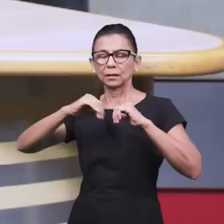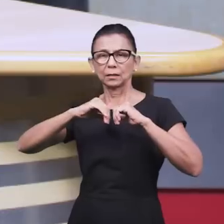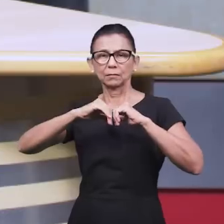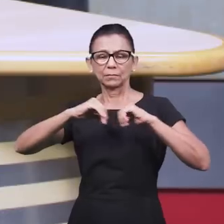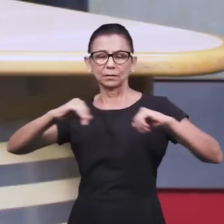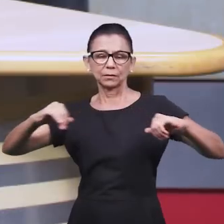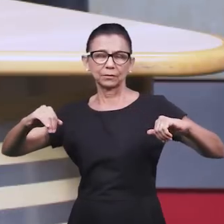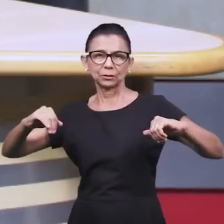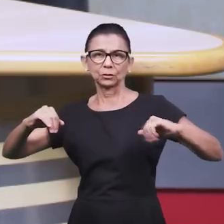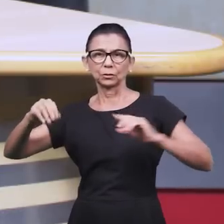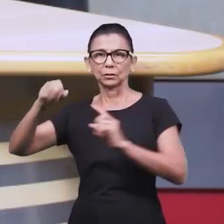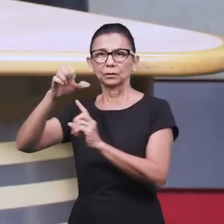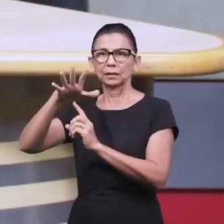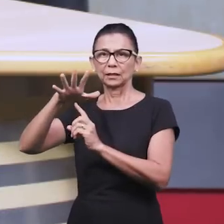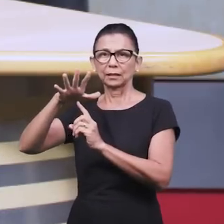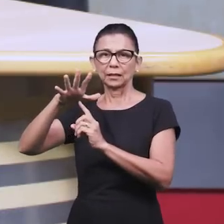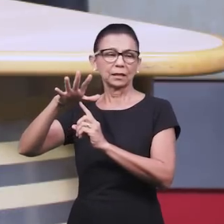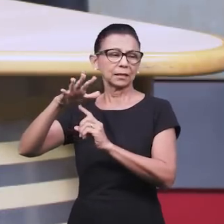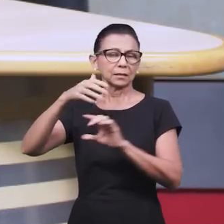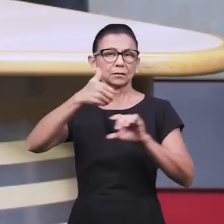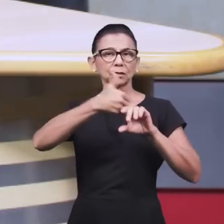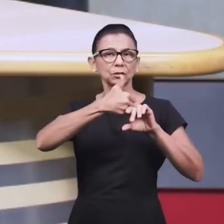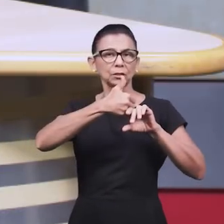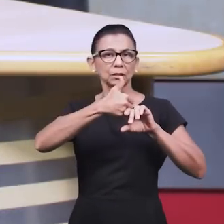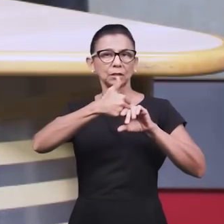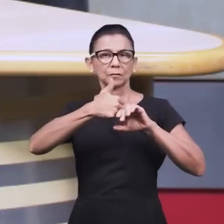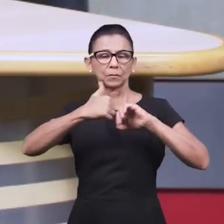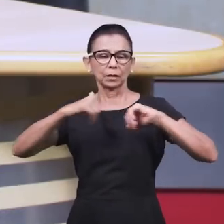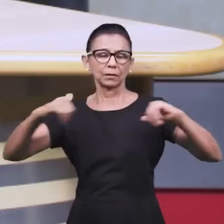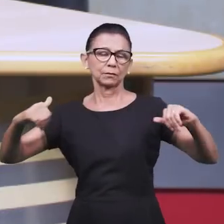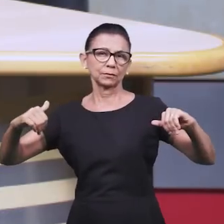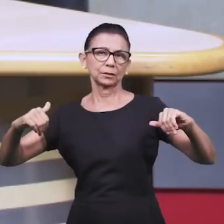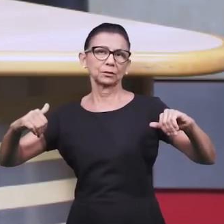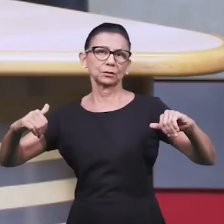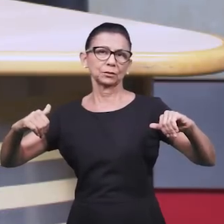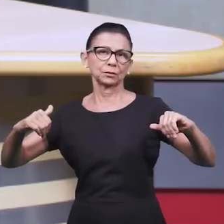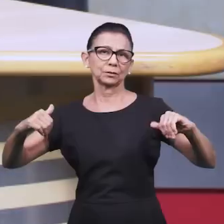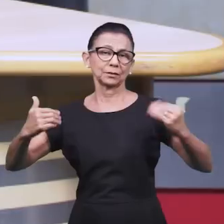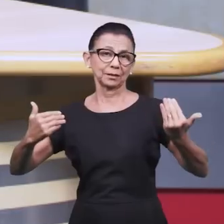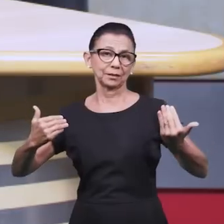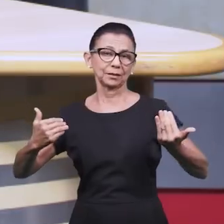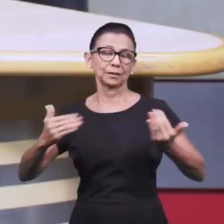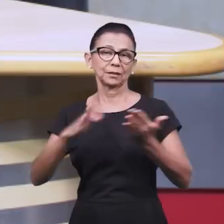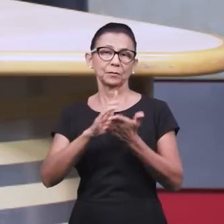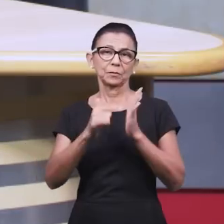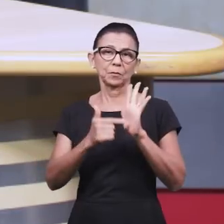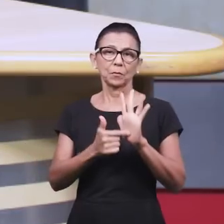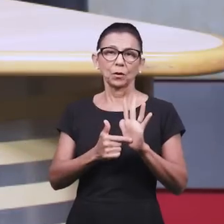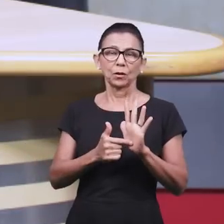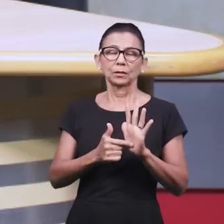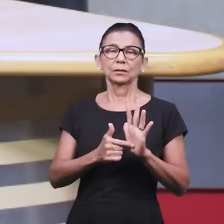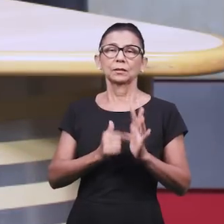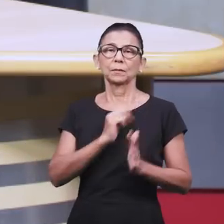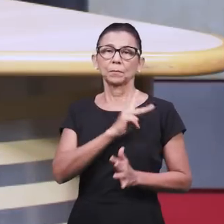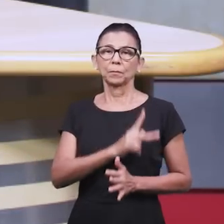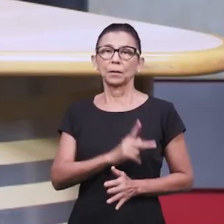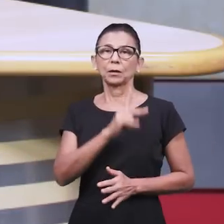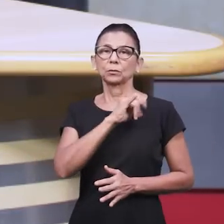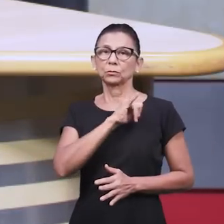ela se afastou da graça. E Paulo diz assim, pela graça sois salvos mediante a